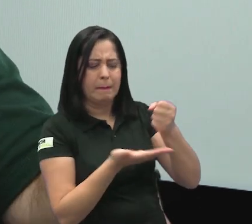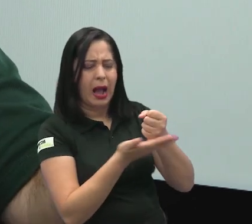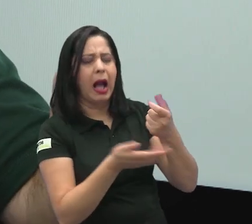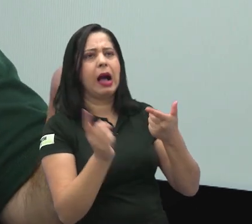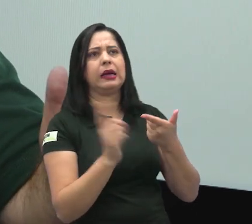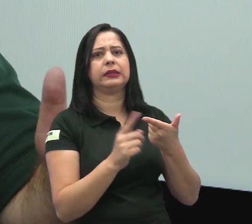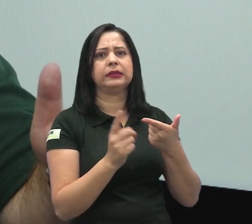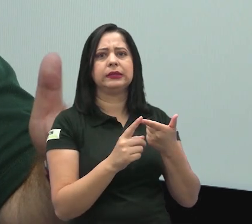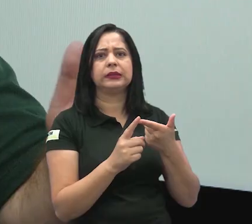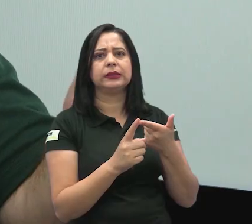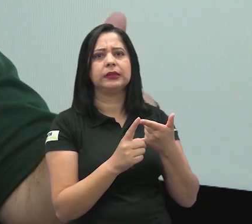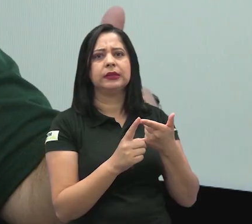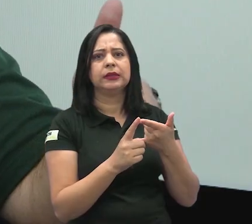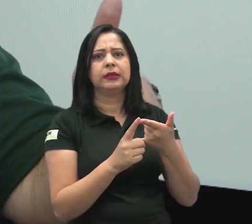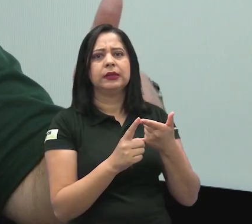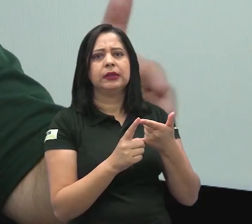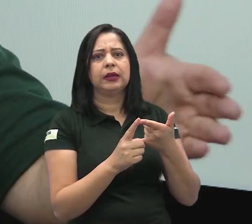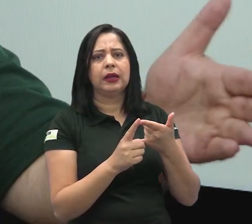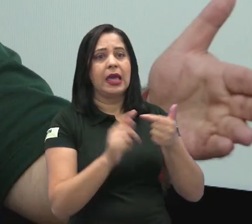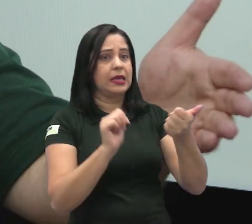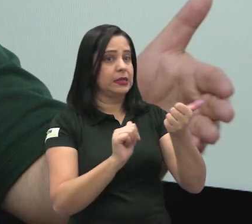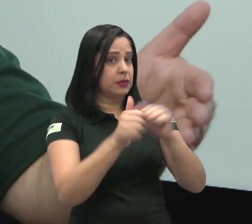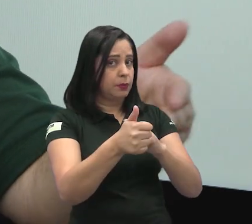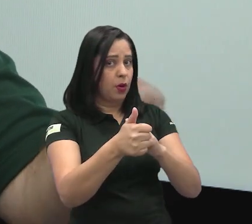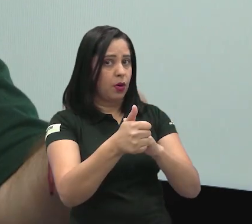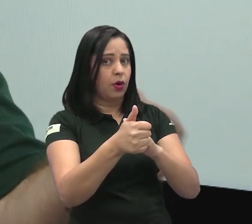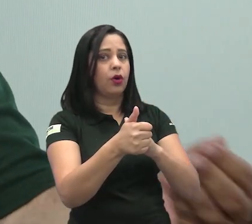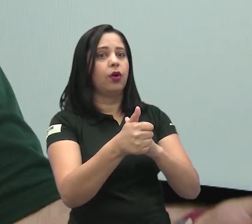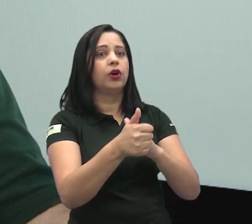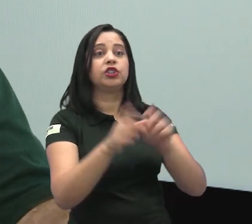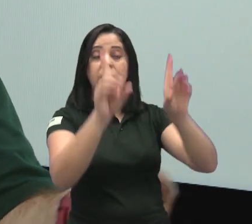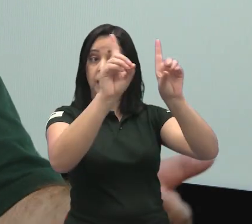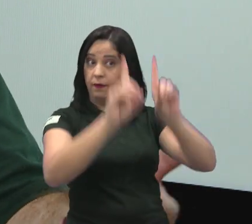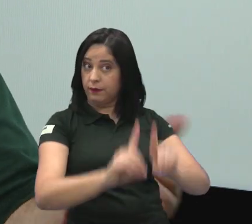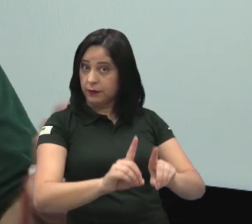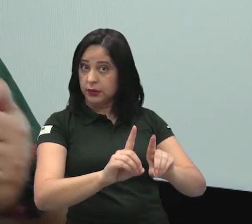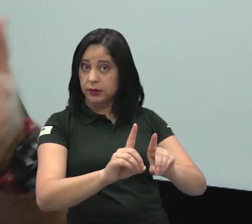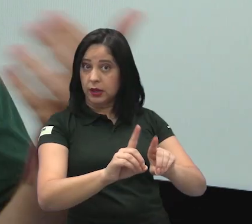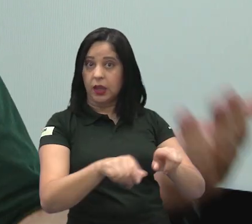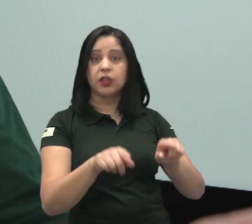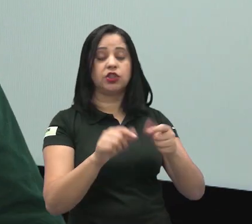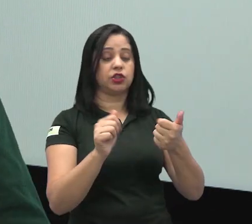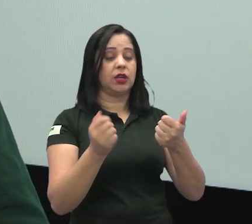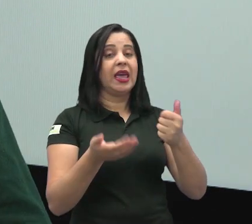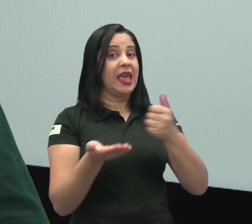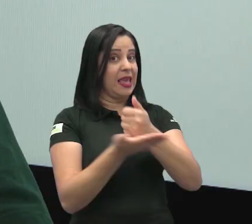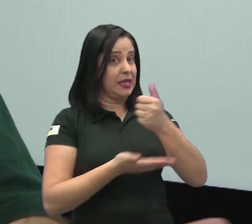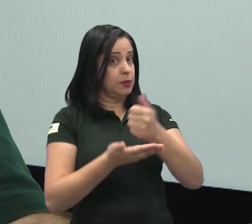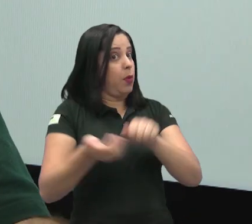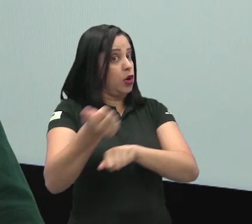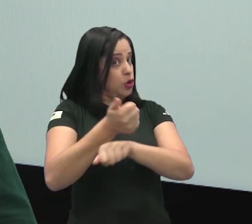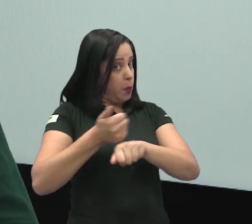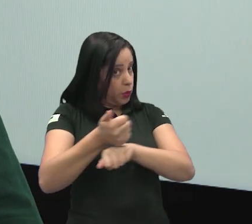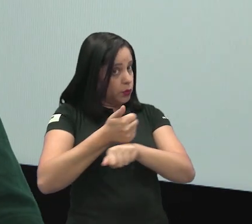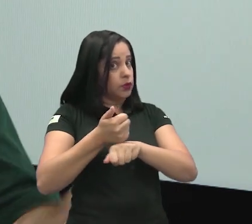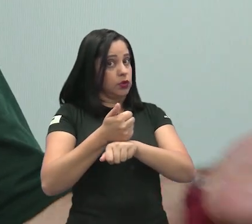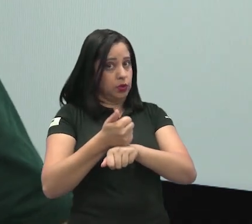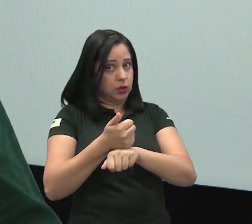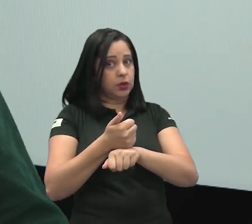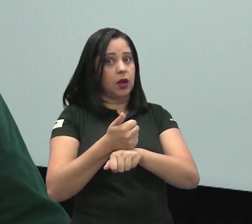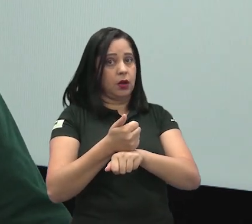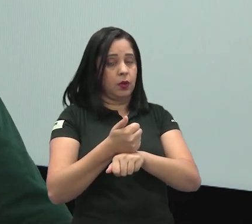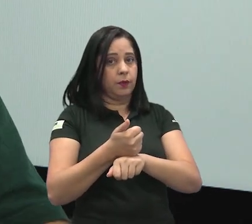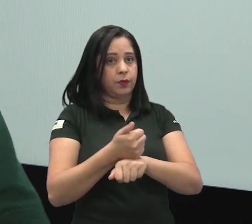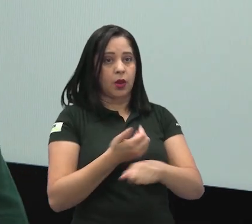base, categorias, esportes para os deficientes, né? E também os esportes profissionais, onde a cidade é muito forte.